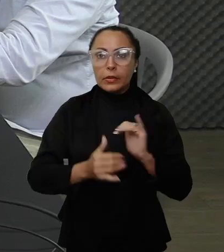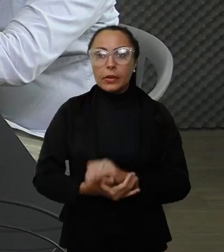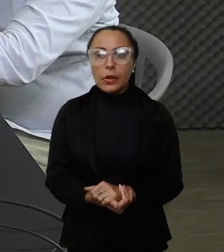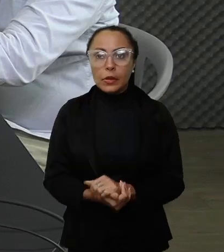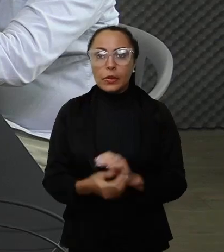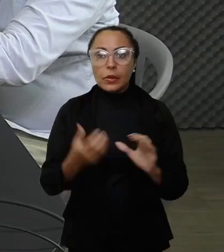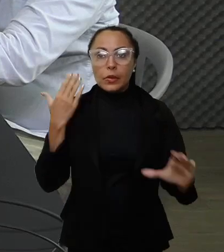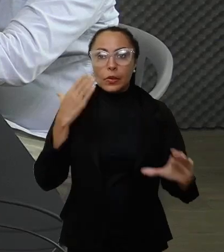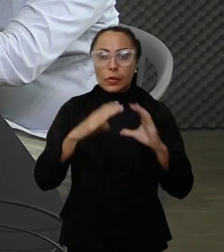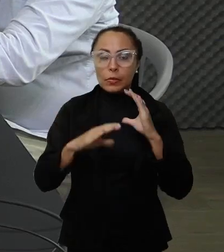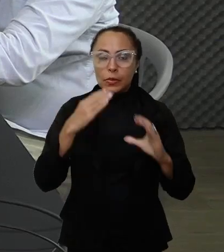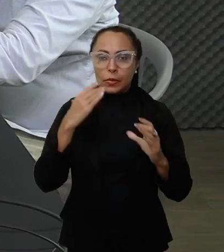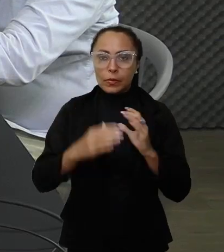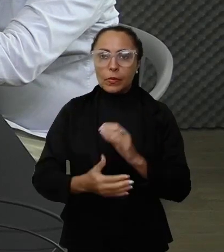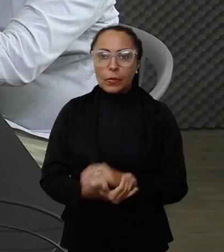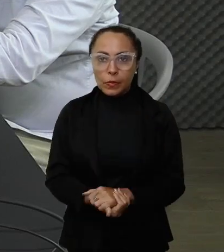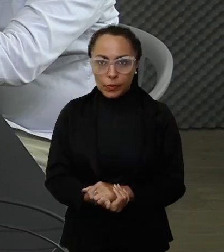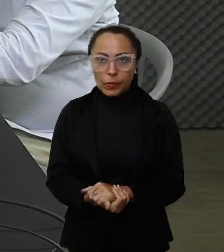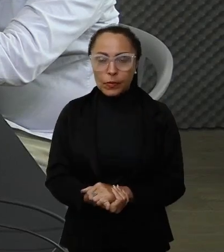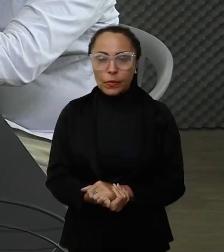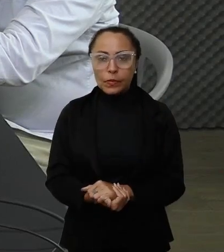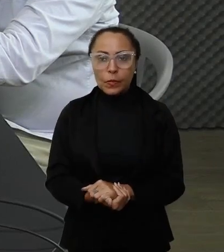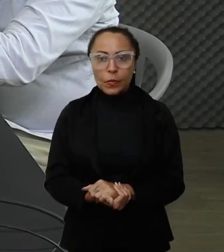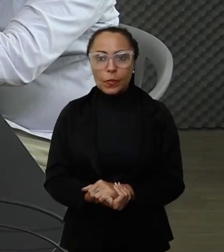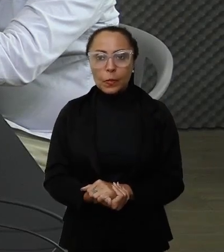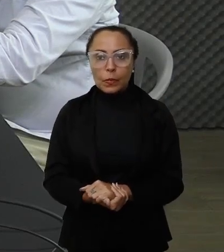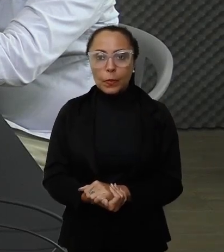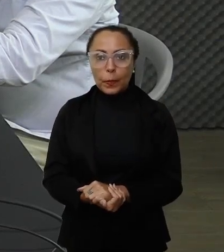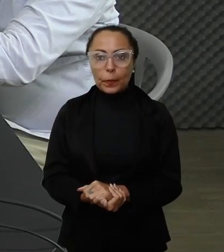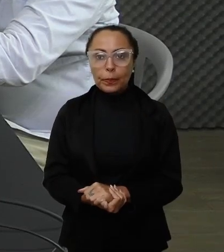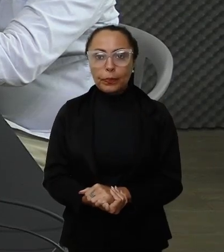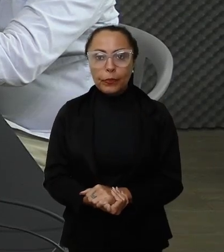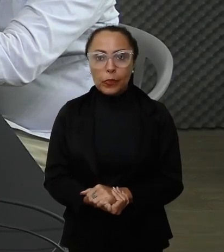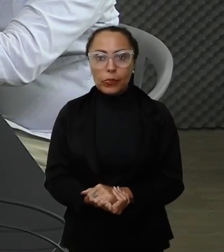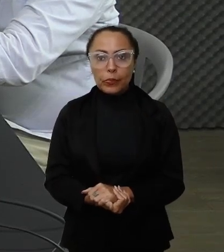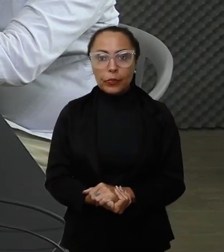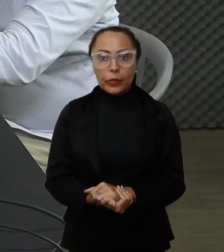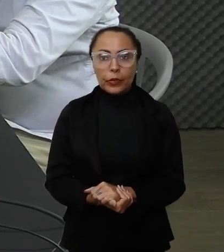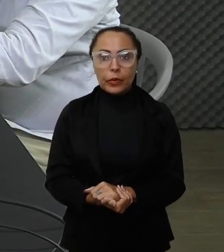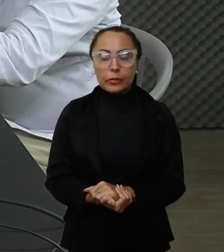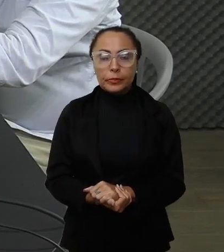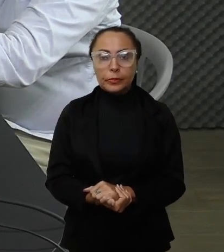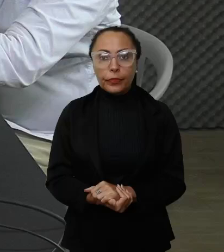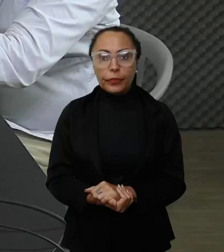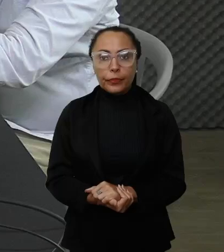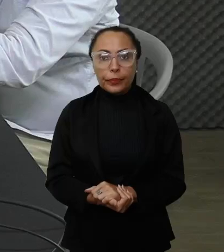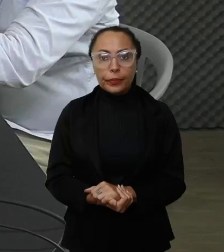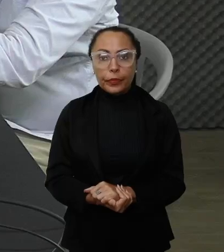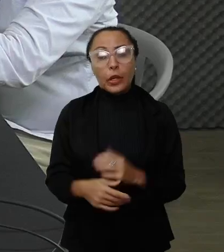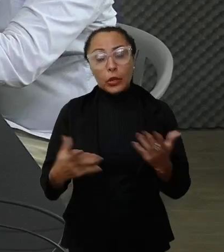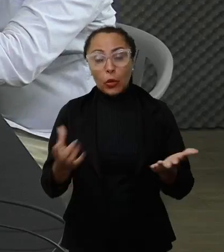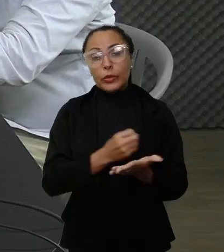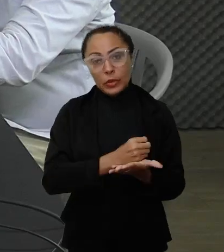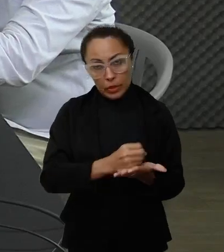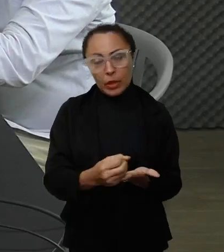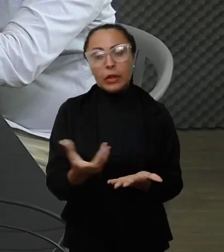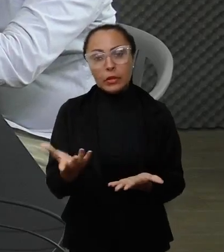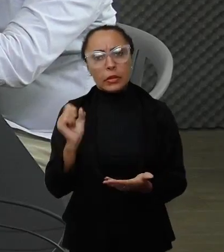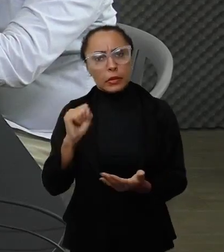comunicação de massa, pelos veículos de Sim. comunicação, rádio, impresso e TV. E oficiais, ainda E tinha esse detalhe, oficiais, né?